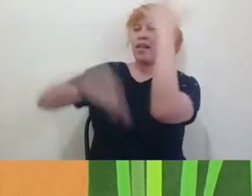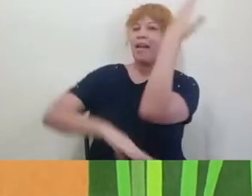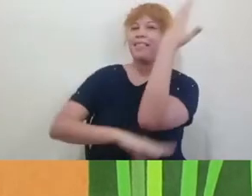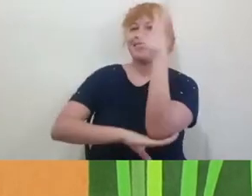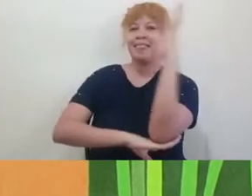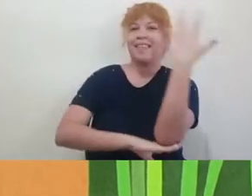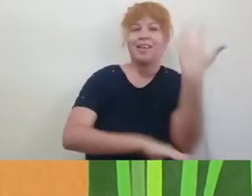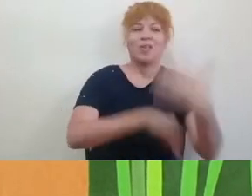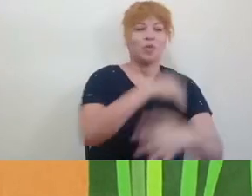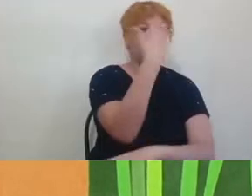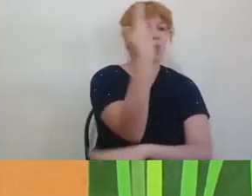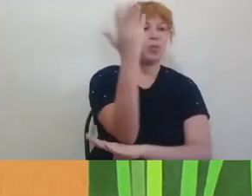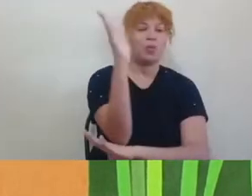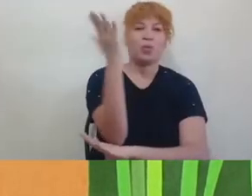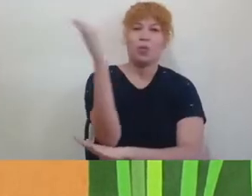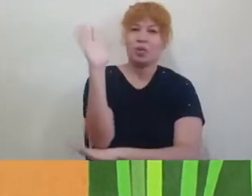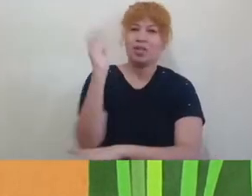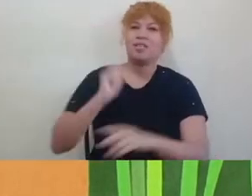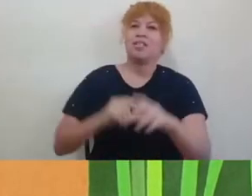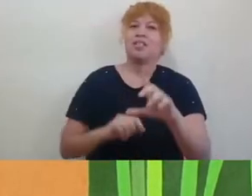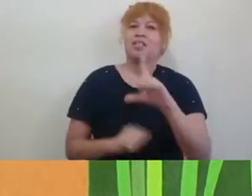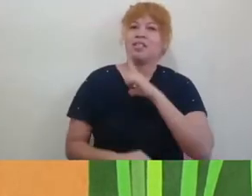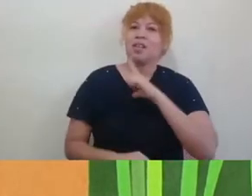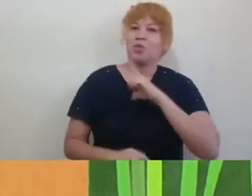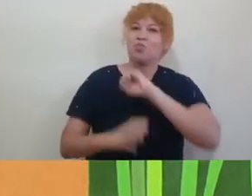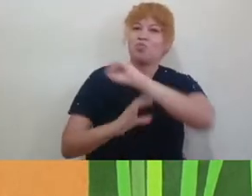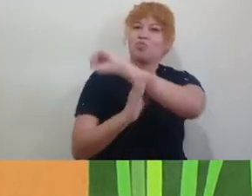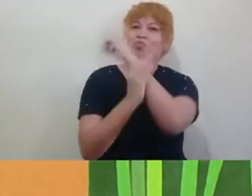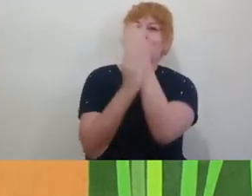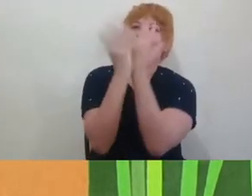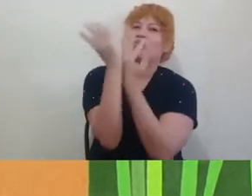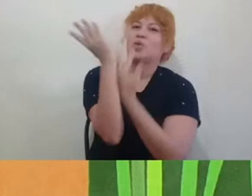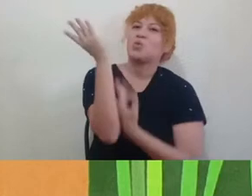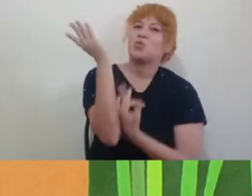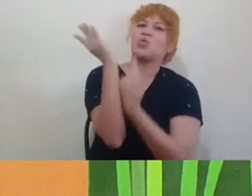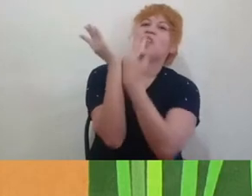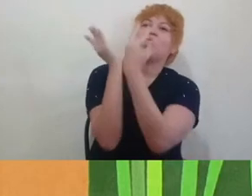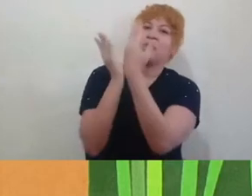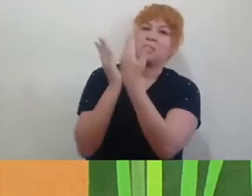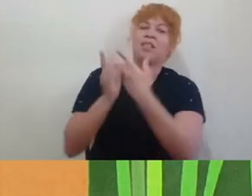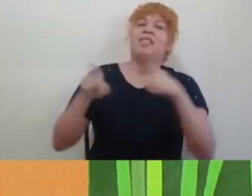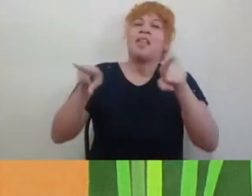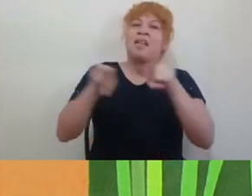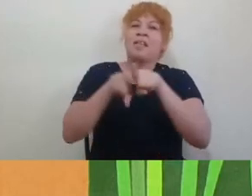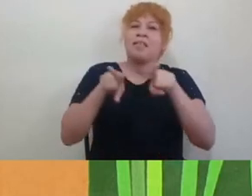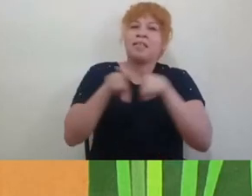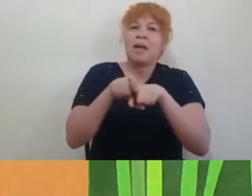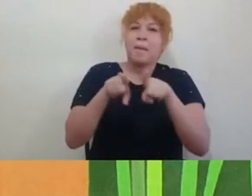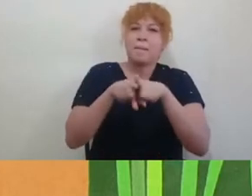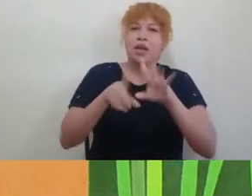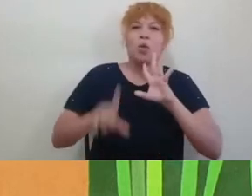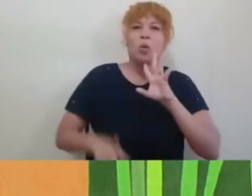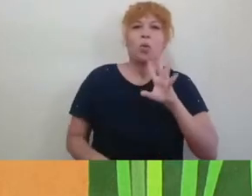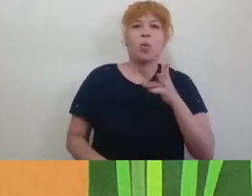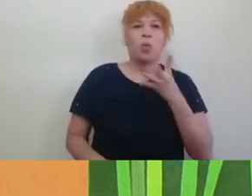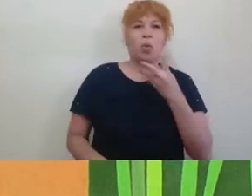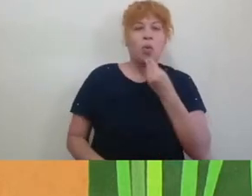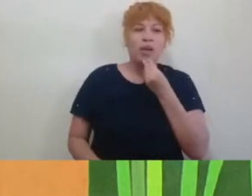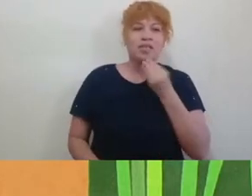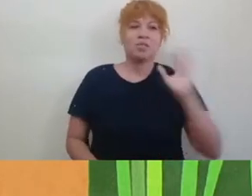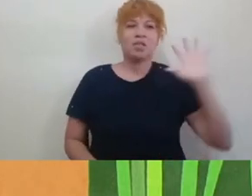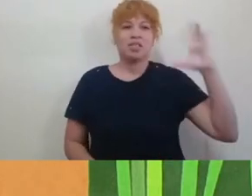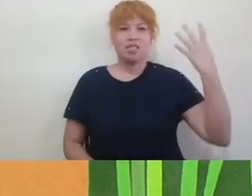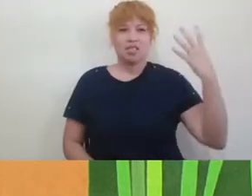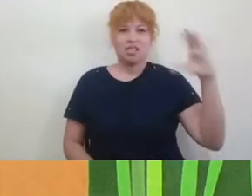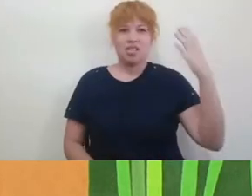atribuições estatutárias, concedo-vos o grau de bacharel e bacharela em engenharia elétrica, em